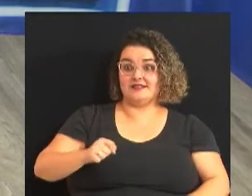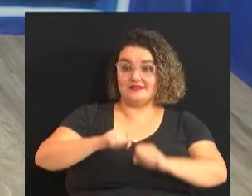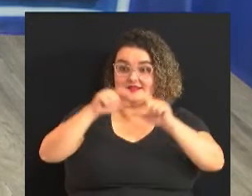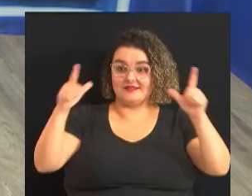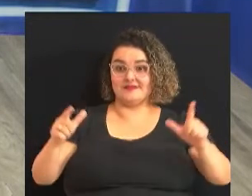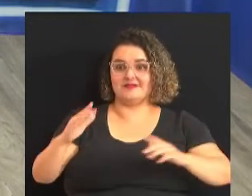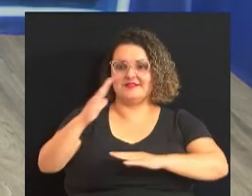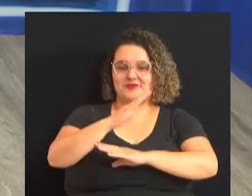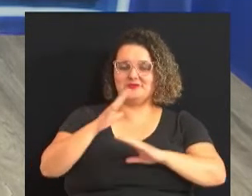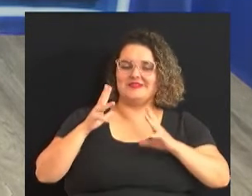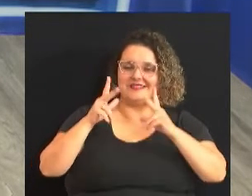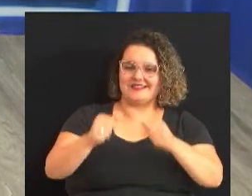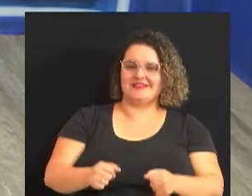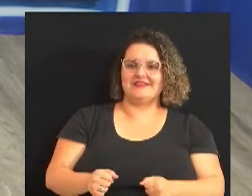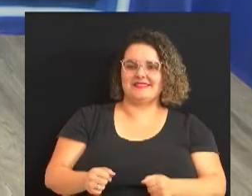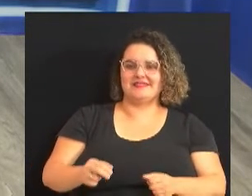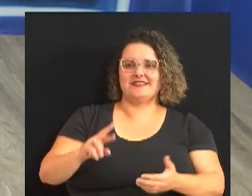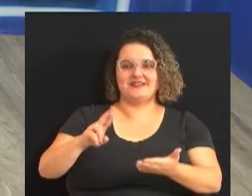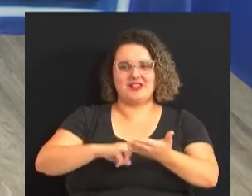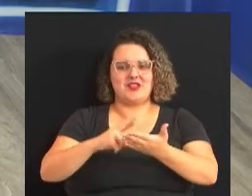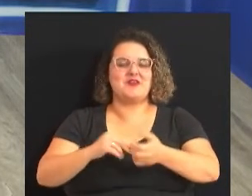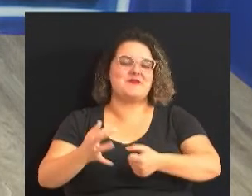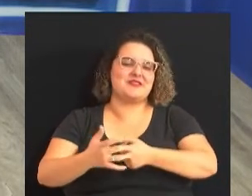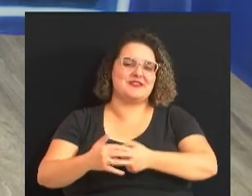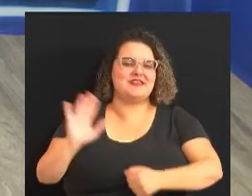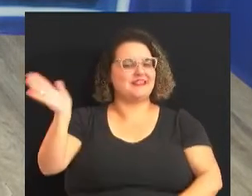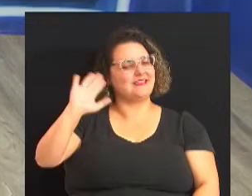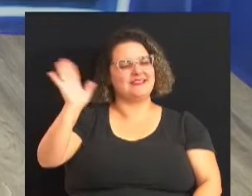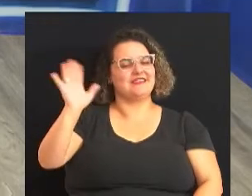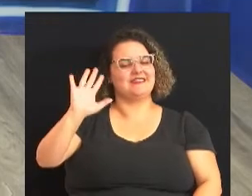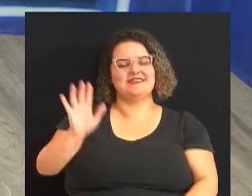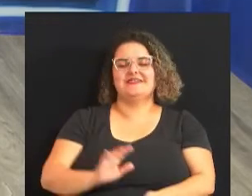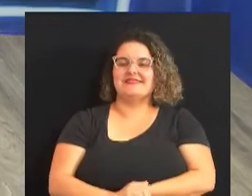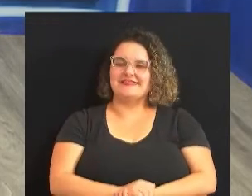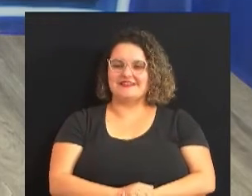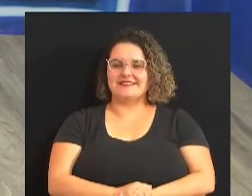Câmara Total, a nossa revista eletrônica. Até lá. Tchau, tchau.